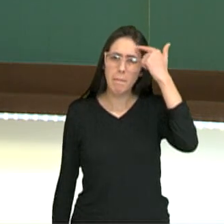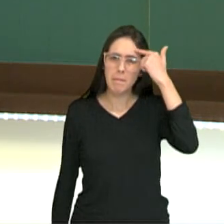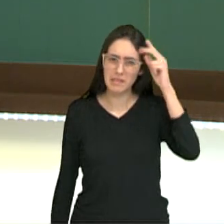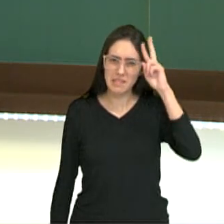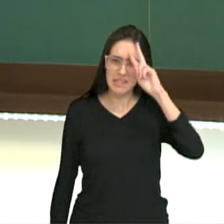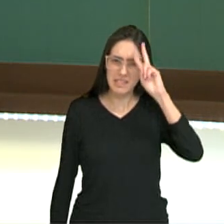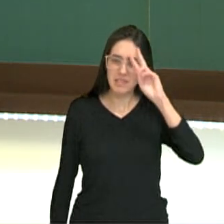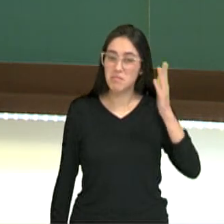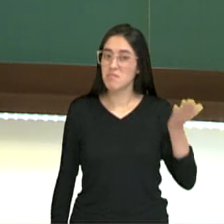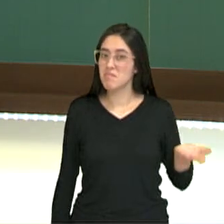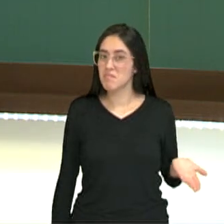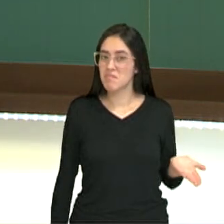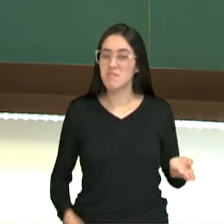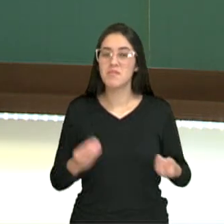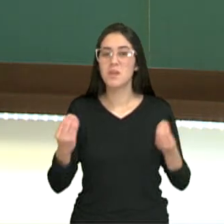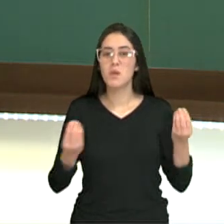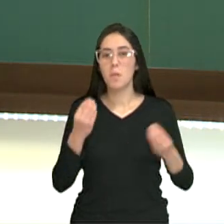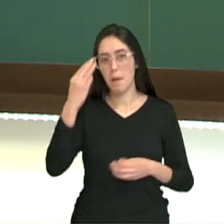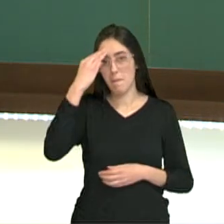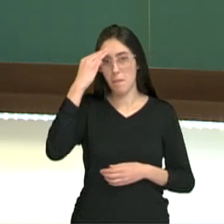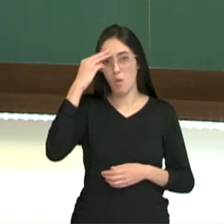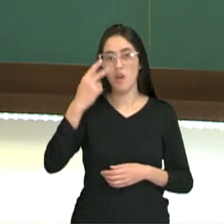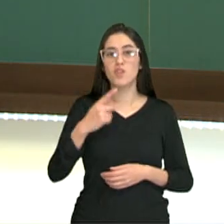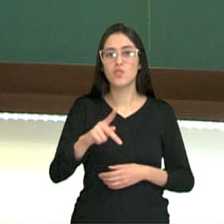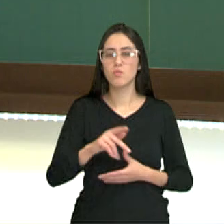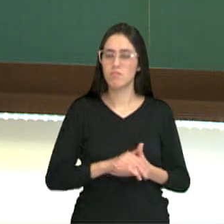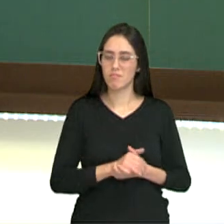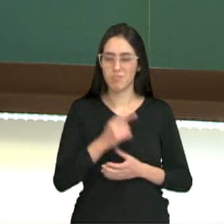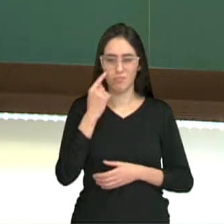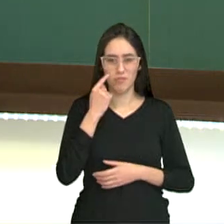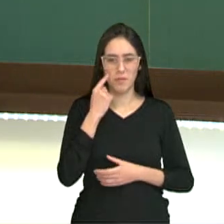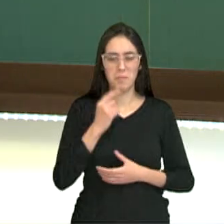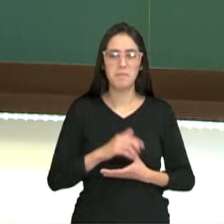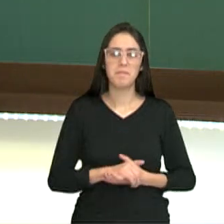nas anotações? Como que está a memória de vocês? Vamos conferir?